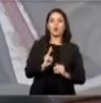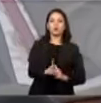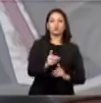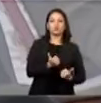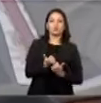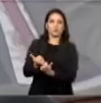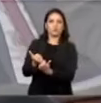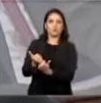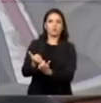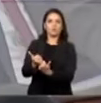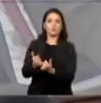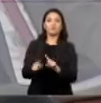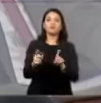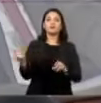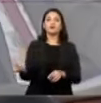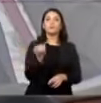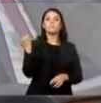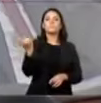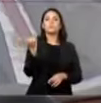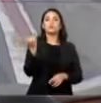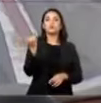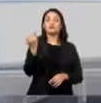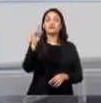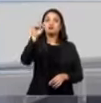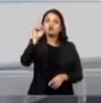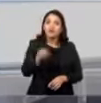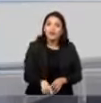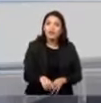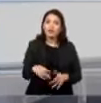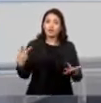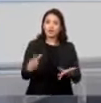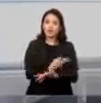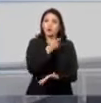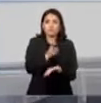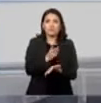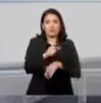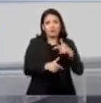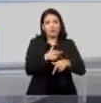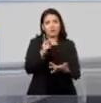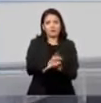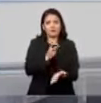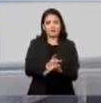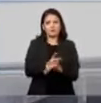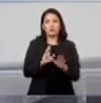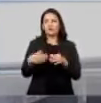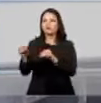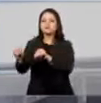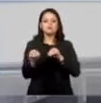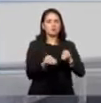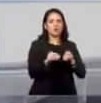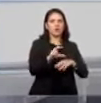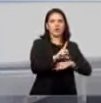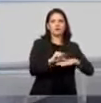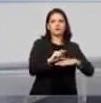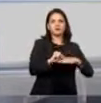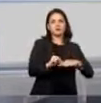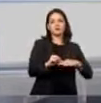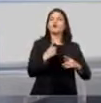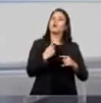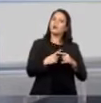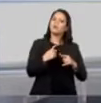O importante para a gente é que funcione. Quando nós trouxemos para a Casa Civil, é para que funcionasse. Por questões